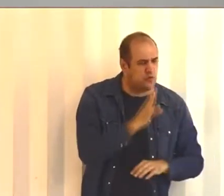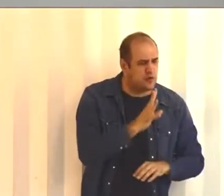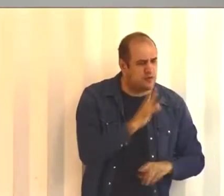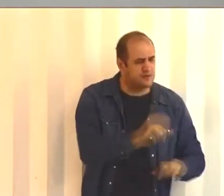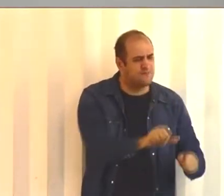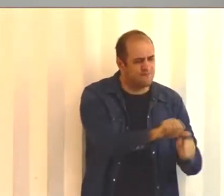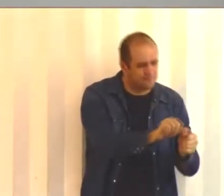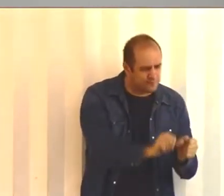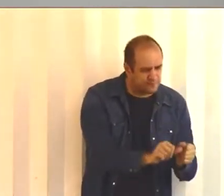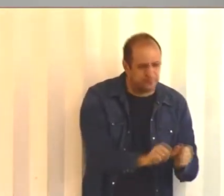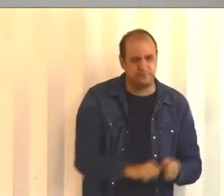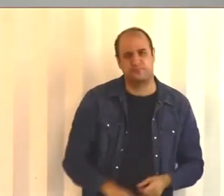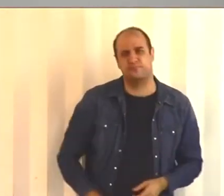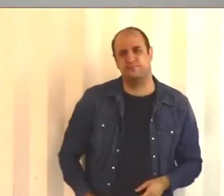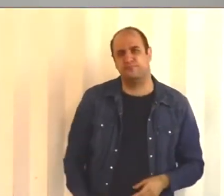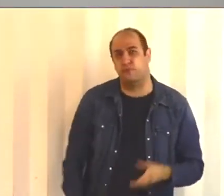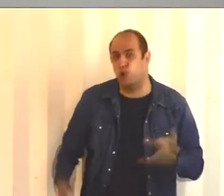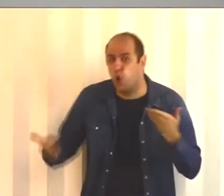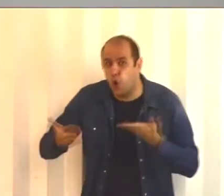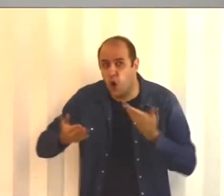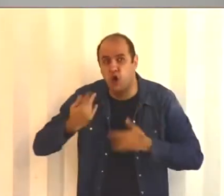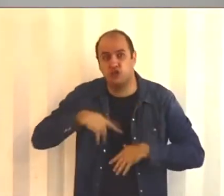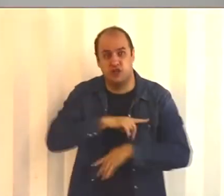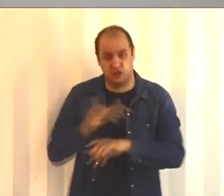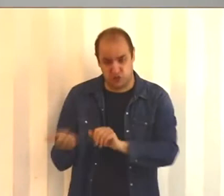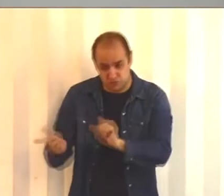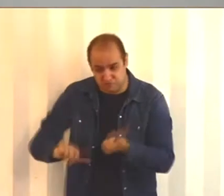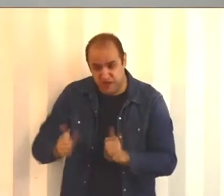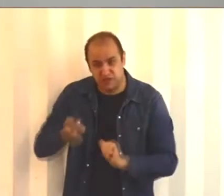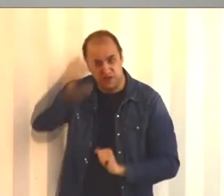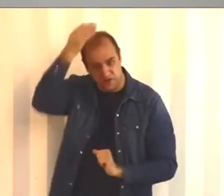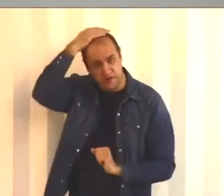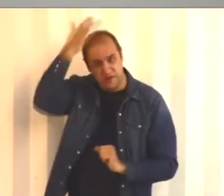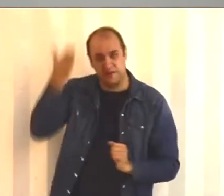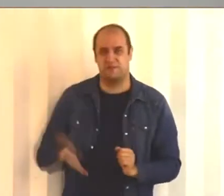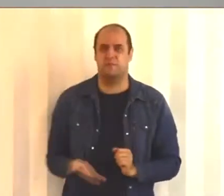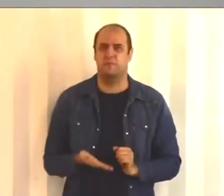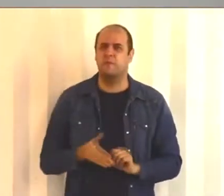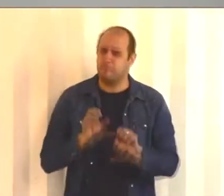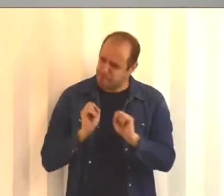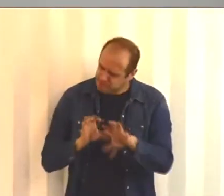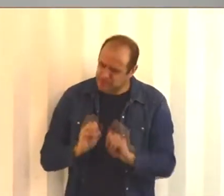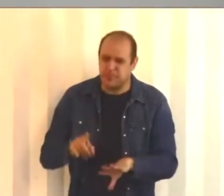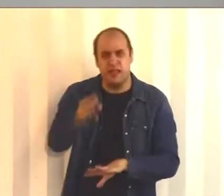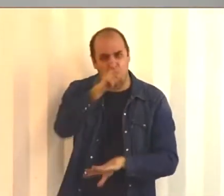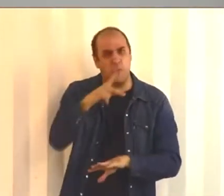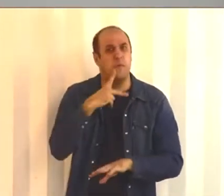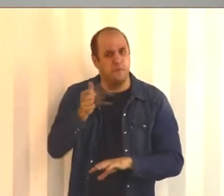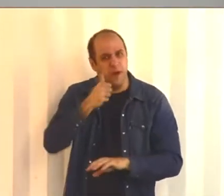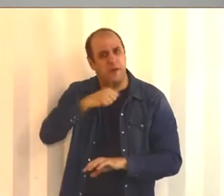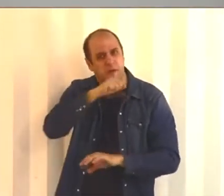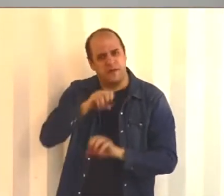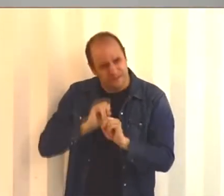seus filhos, ensinem-nos o mais cedo possível a que façam a profissão pública de